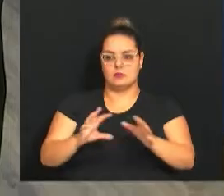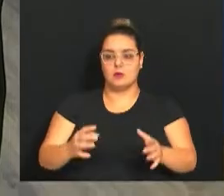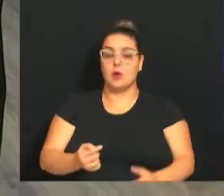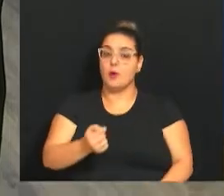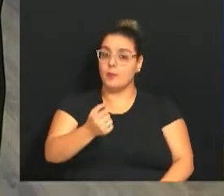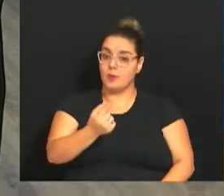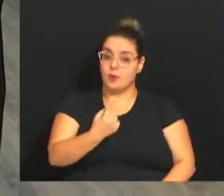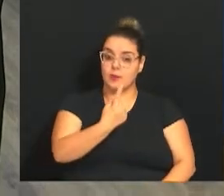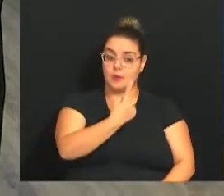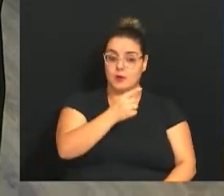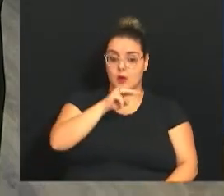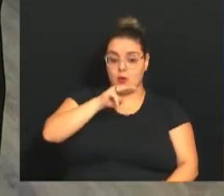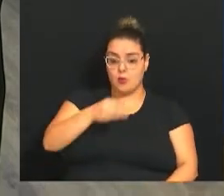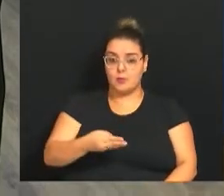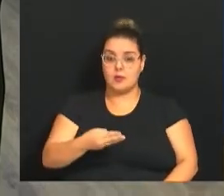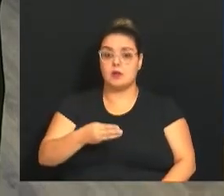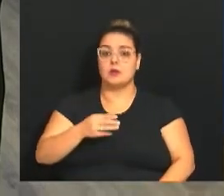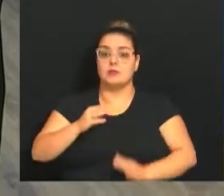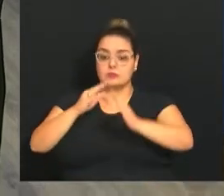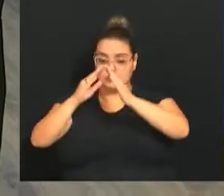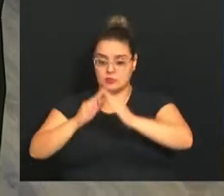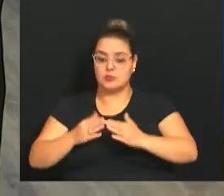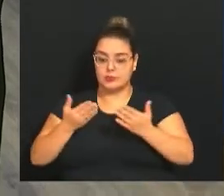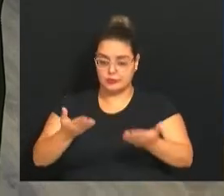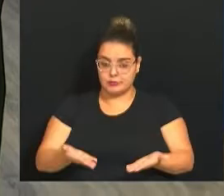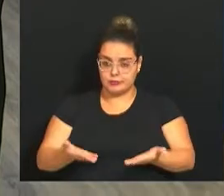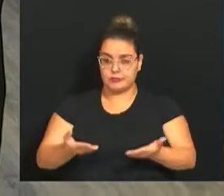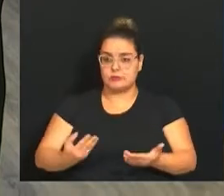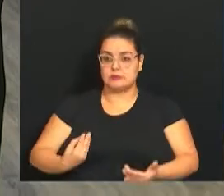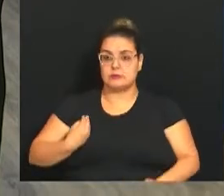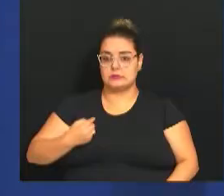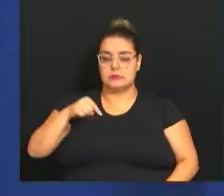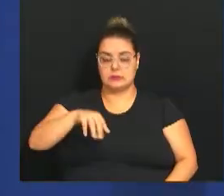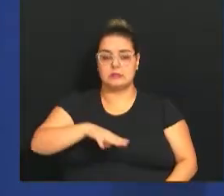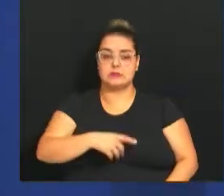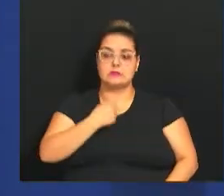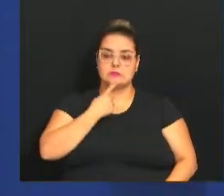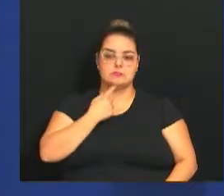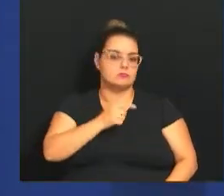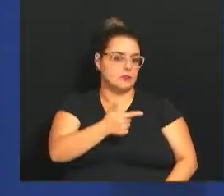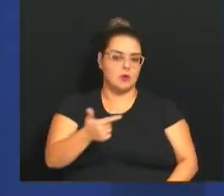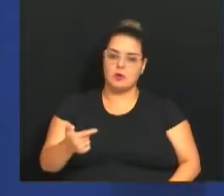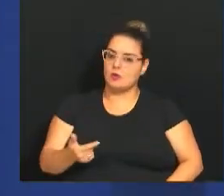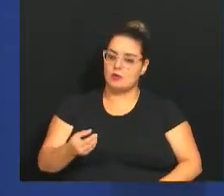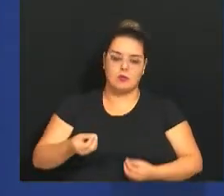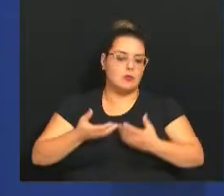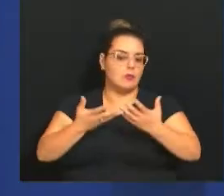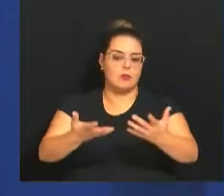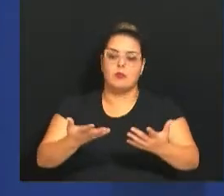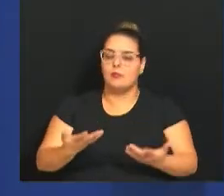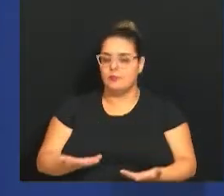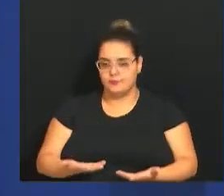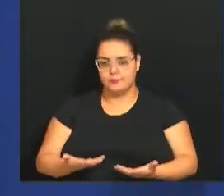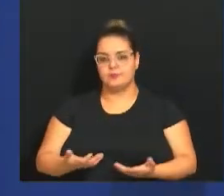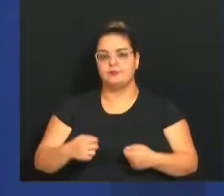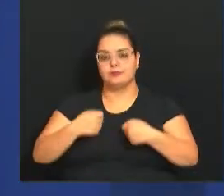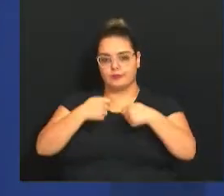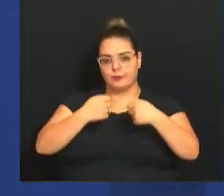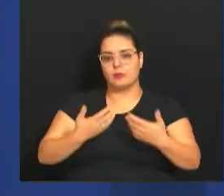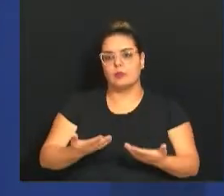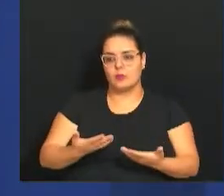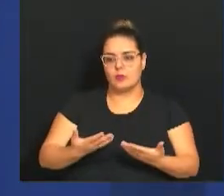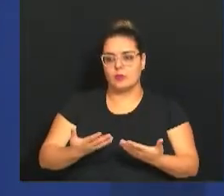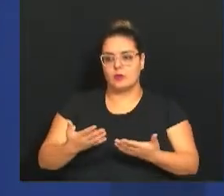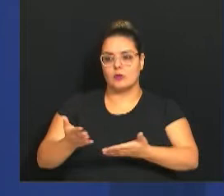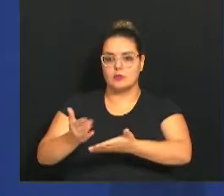habitantes. Exatamente, a gente não consegue dar para todas as mulheres que precisam desse